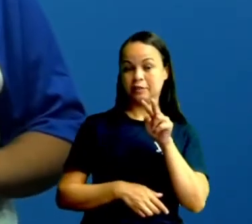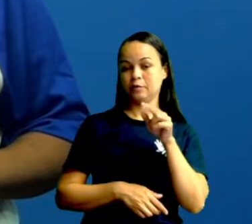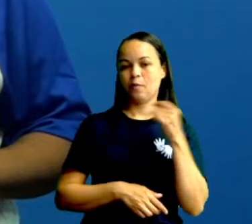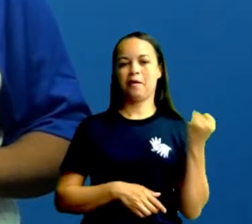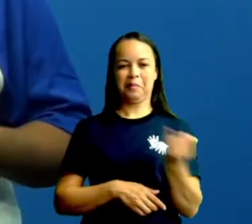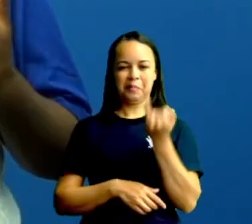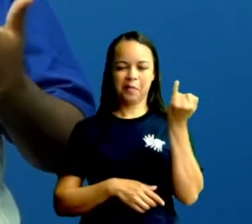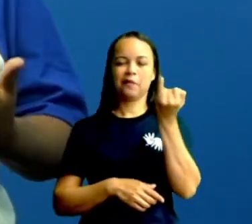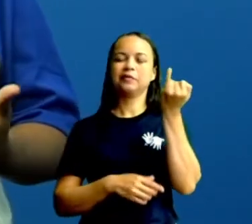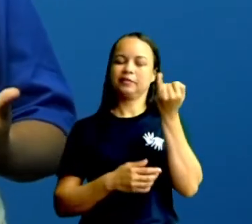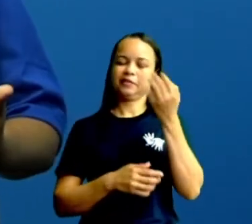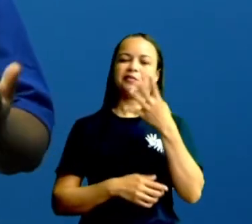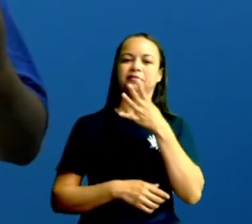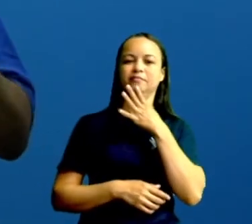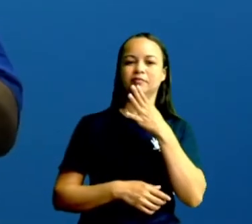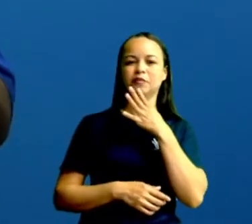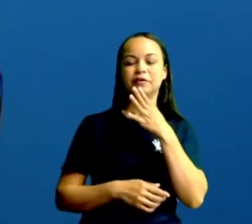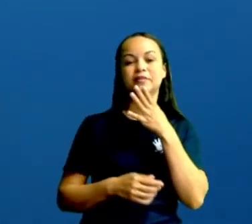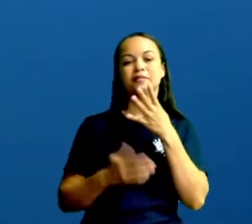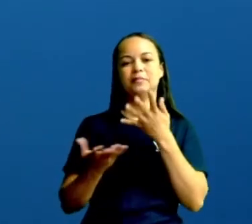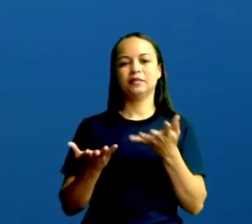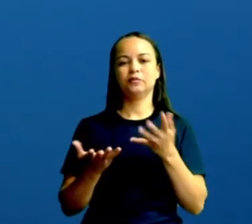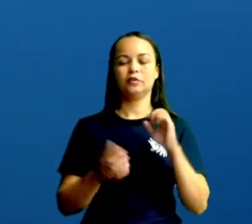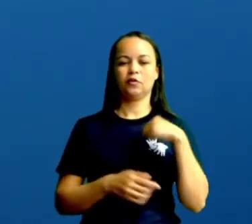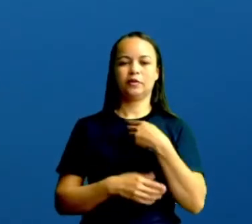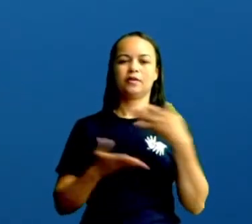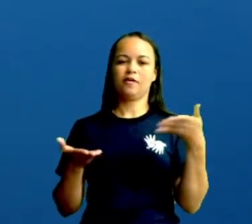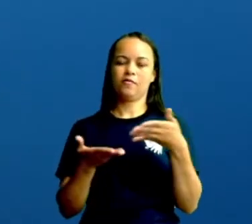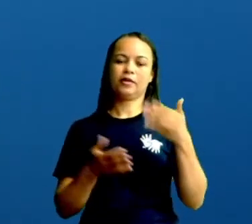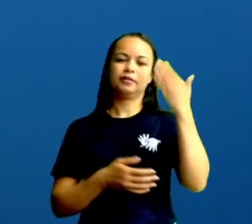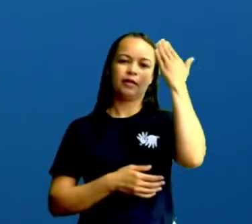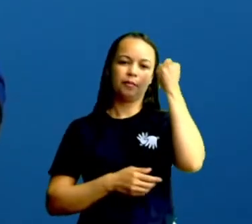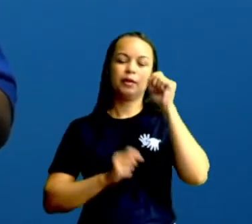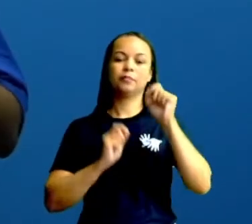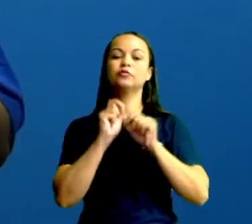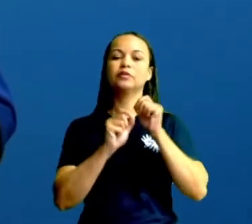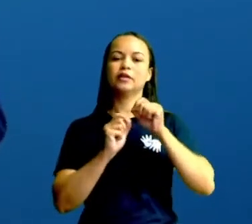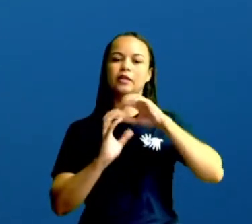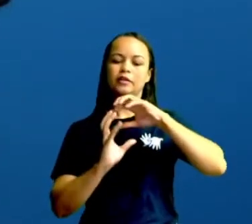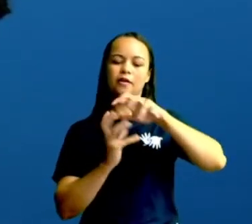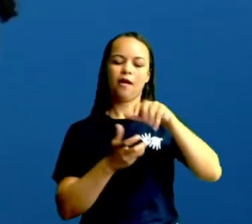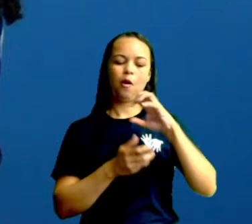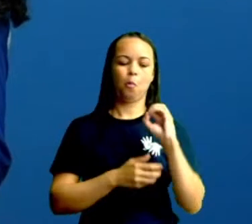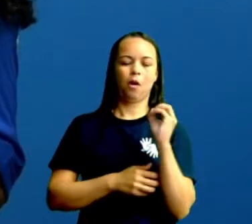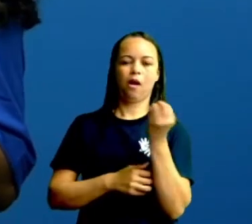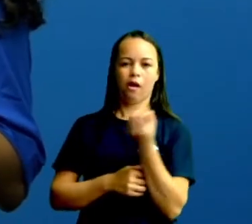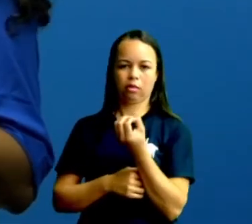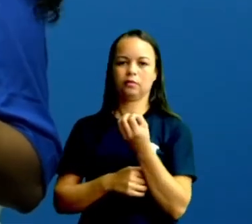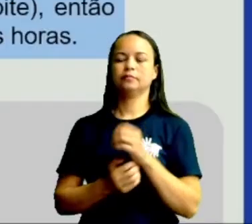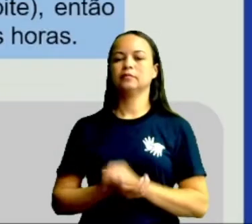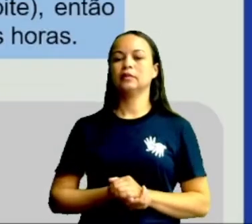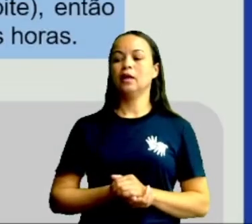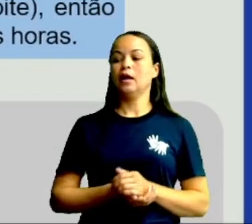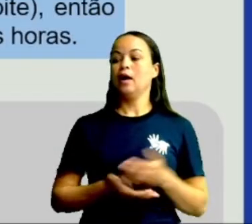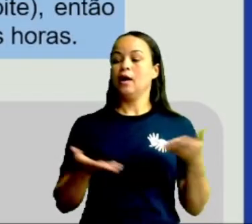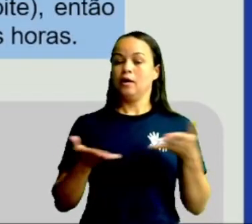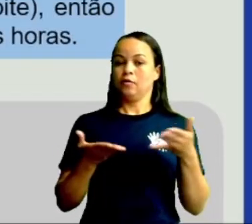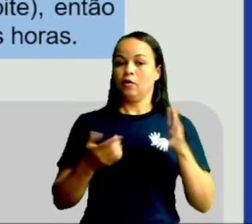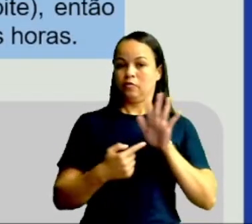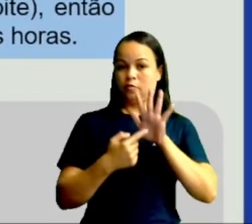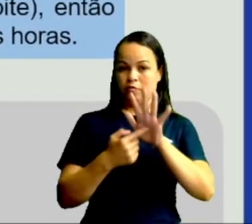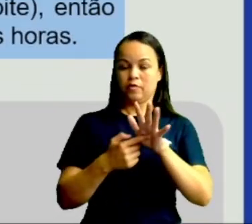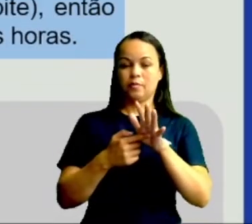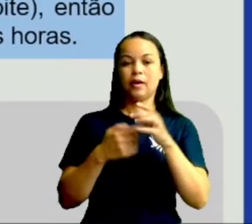é importante, né, o conhecimento e a gente agora sabe que a Terra gira. E aí a gente vai ver um pouquinho a marcação do